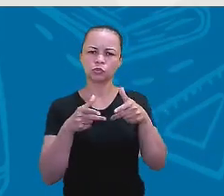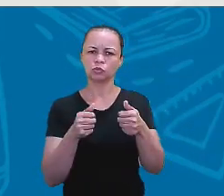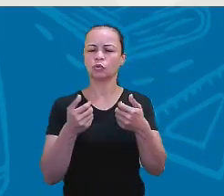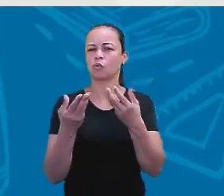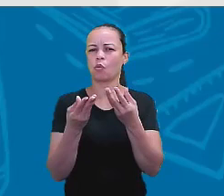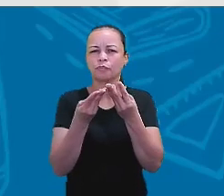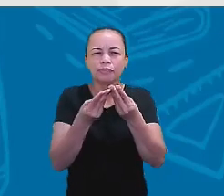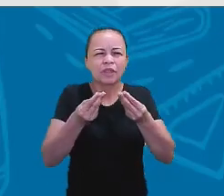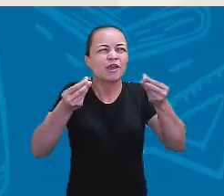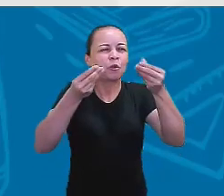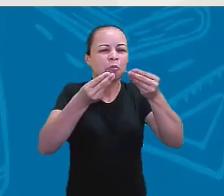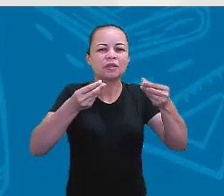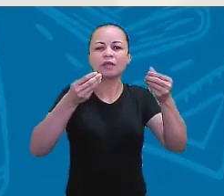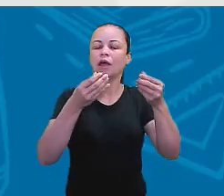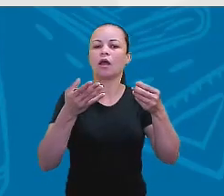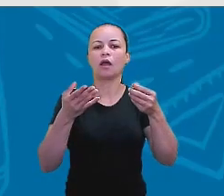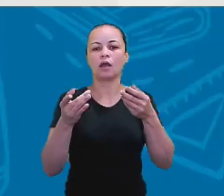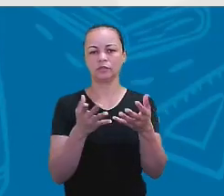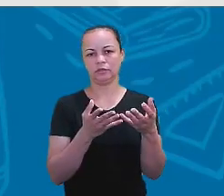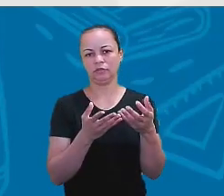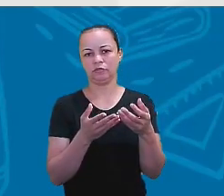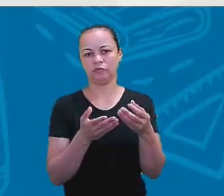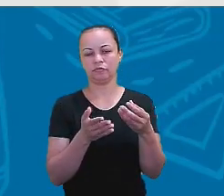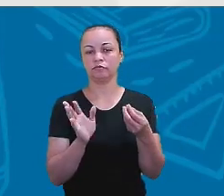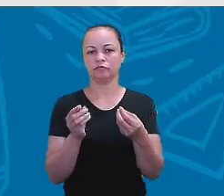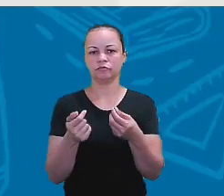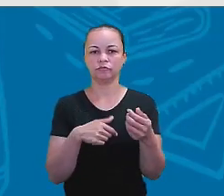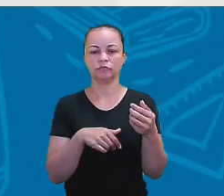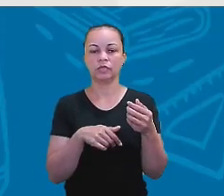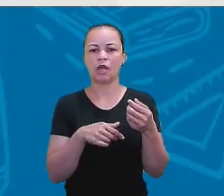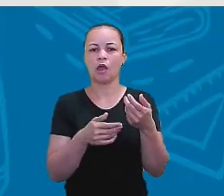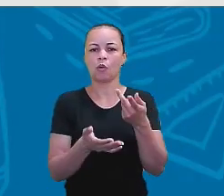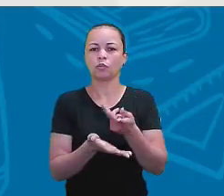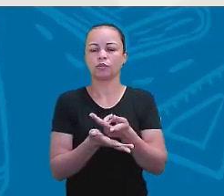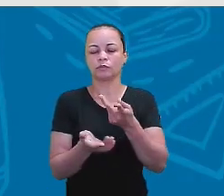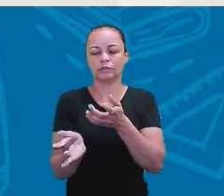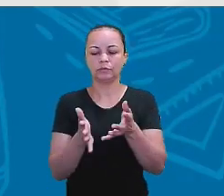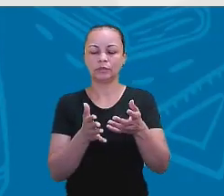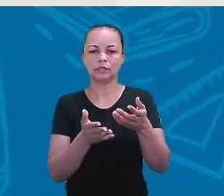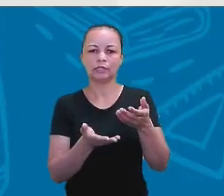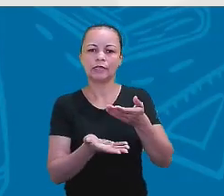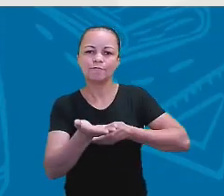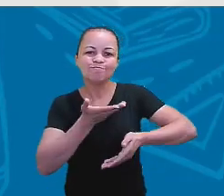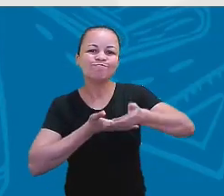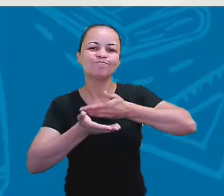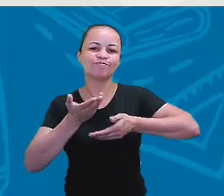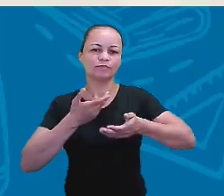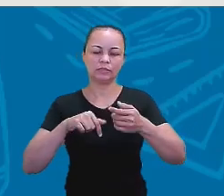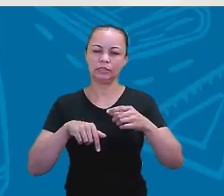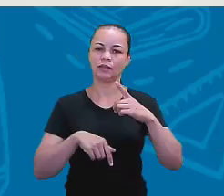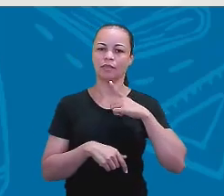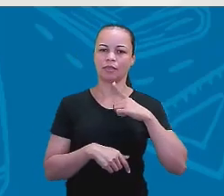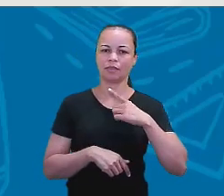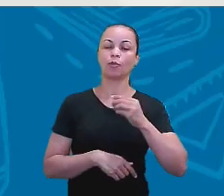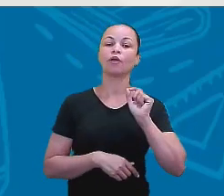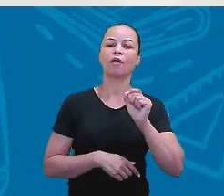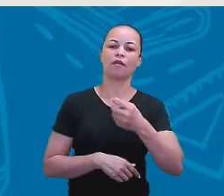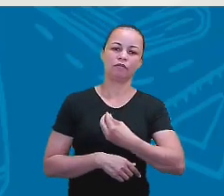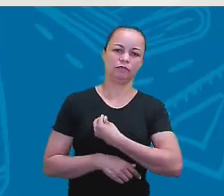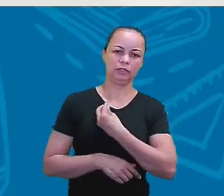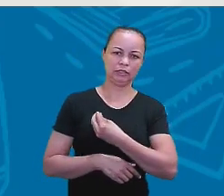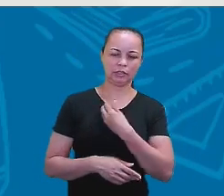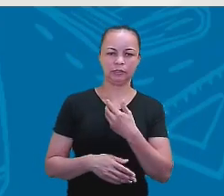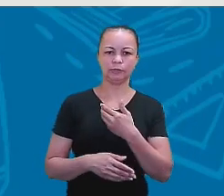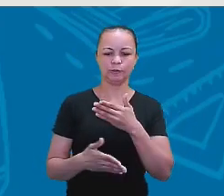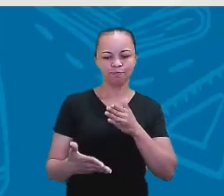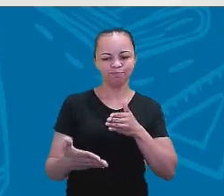umidade, né? Fatores que não têm a ver com a vida, mas dialogam com aquilo que tem vida, impactam